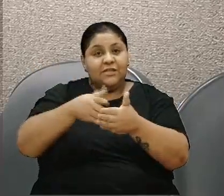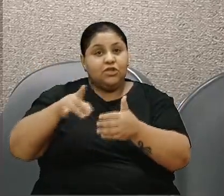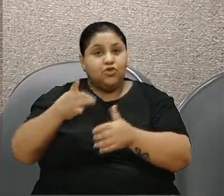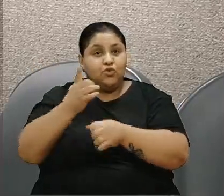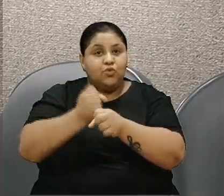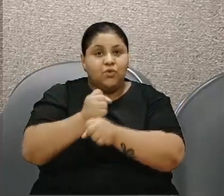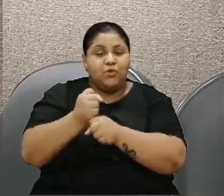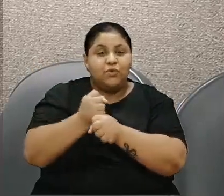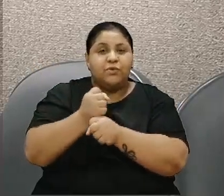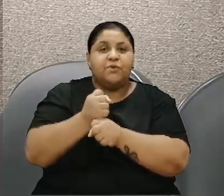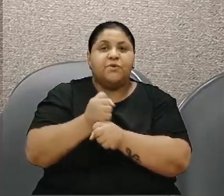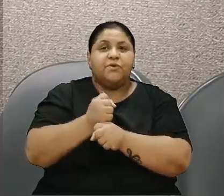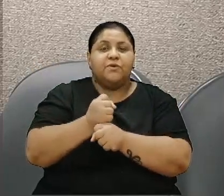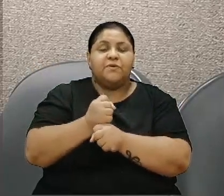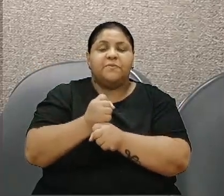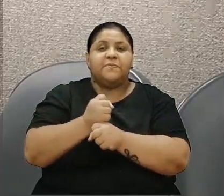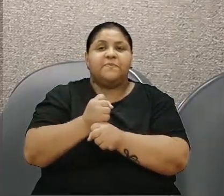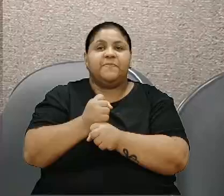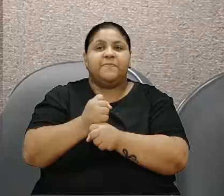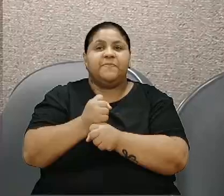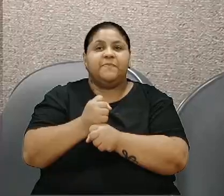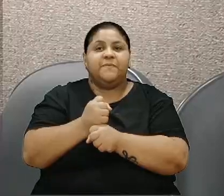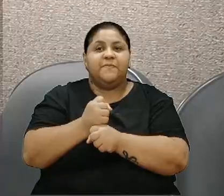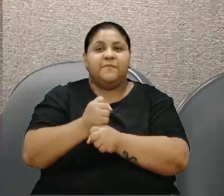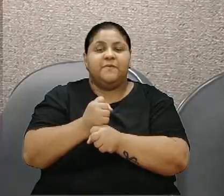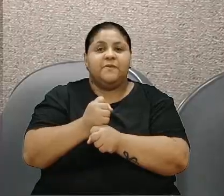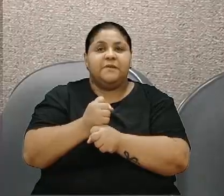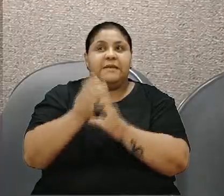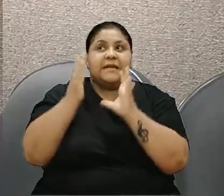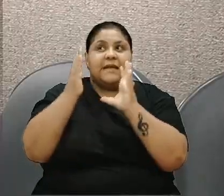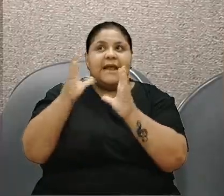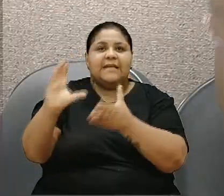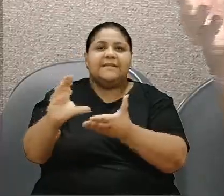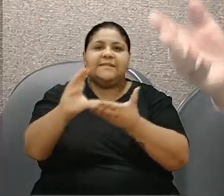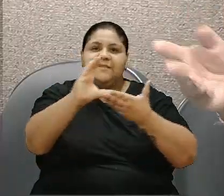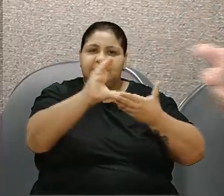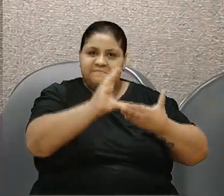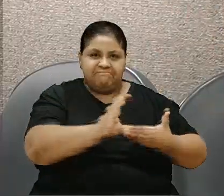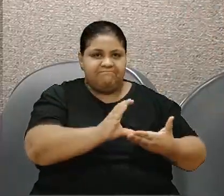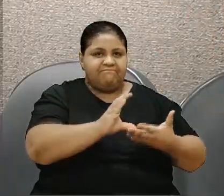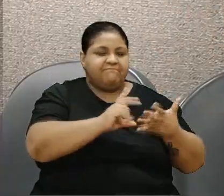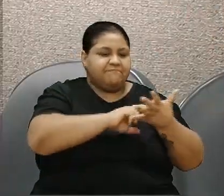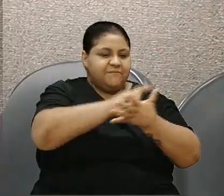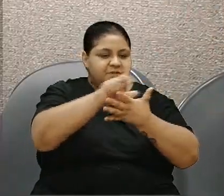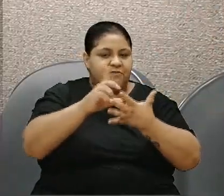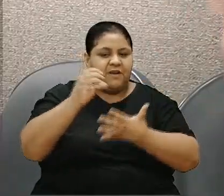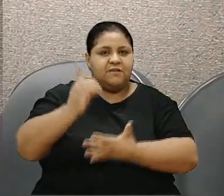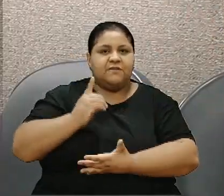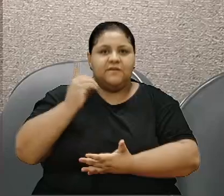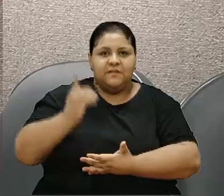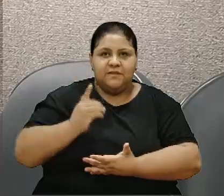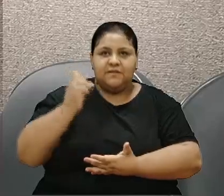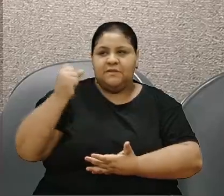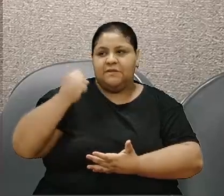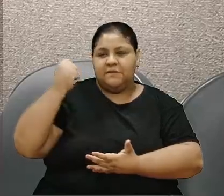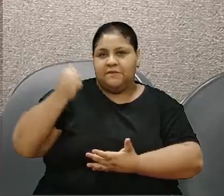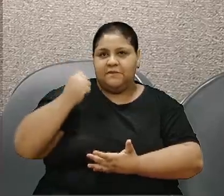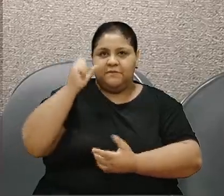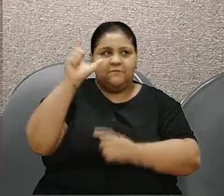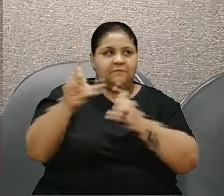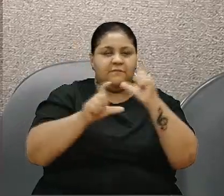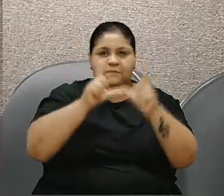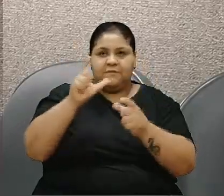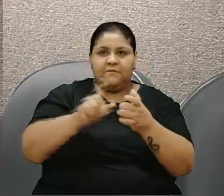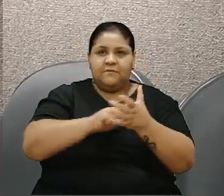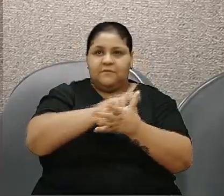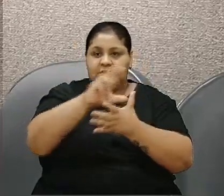anos, graças a recursos que vêm de vários deputados, né, senadores, enfim, de gente de